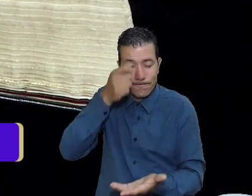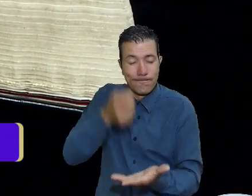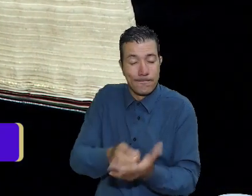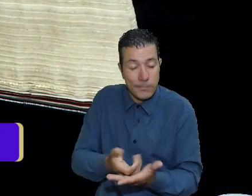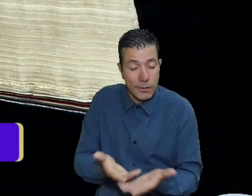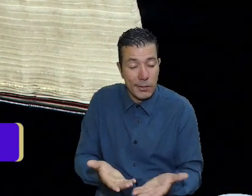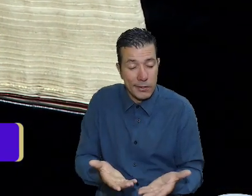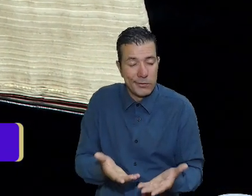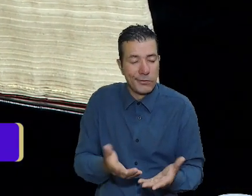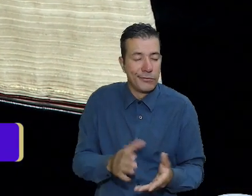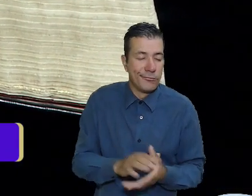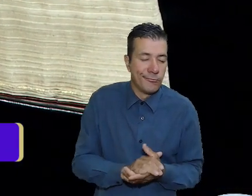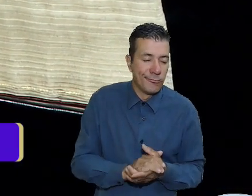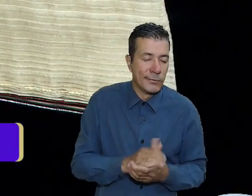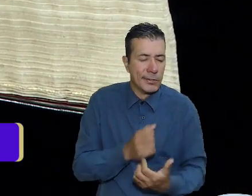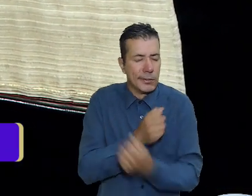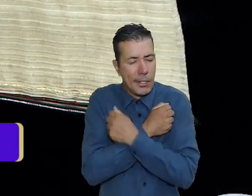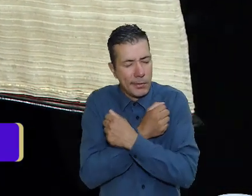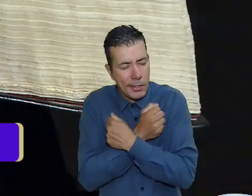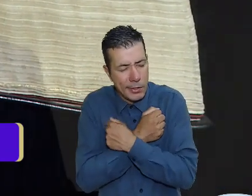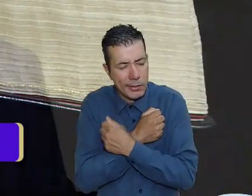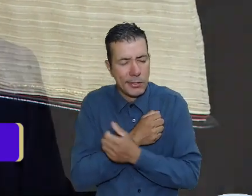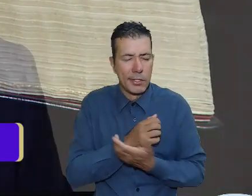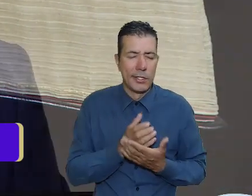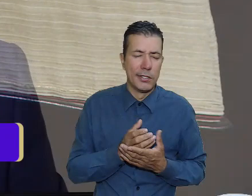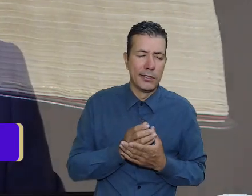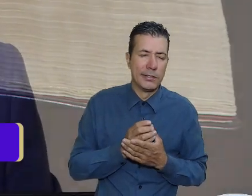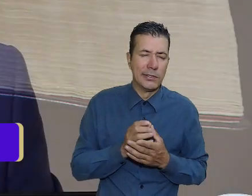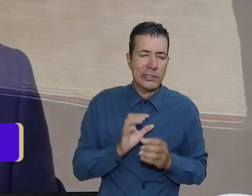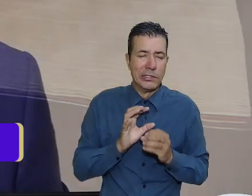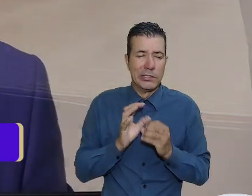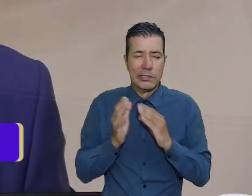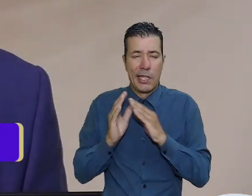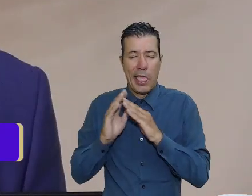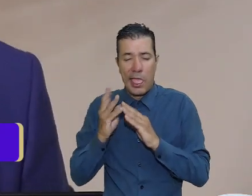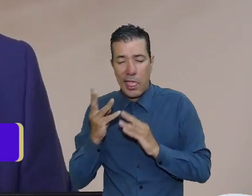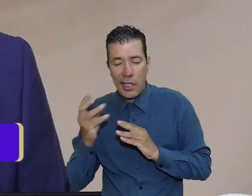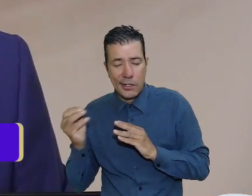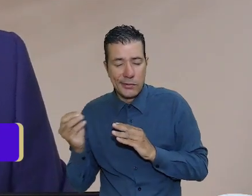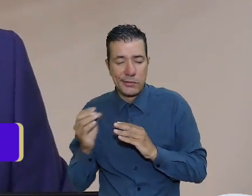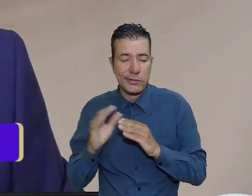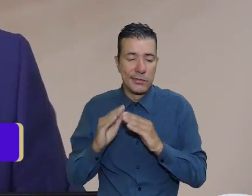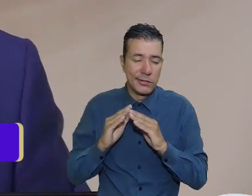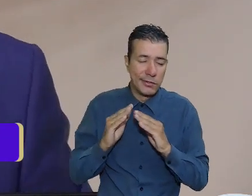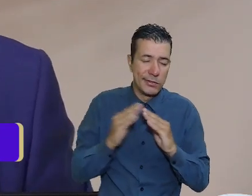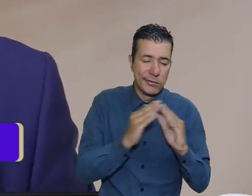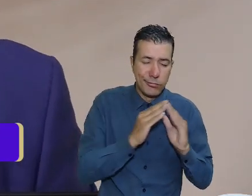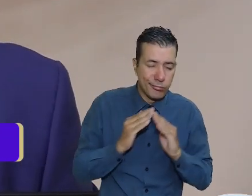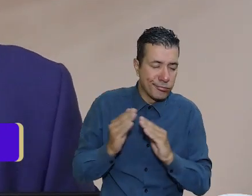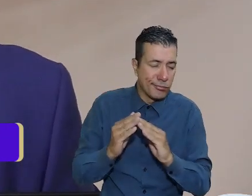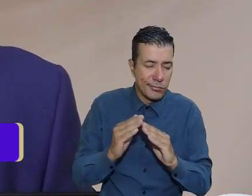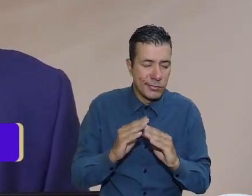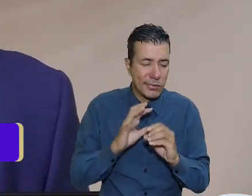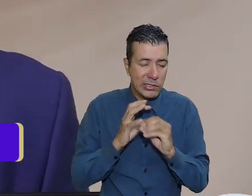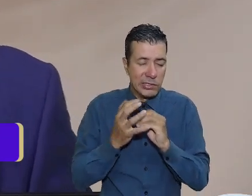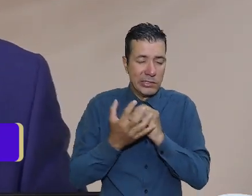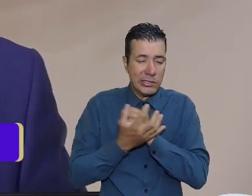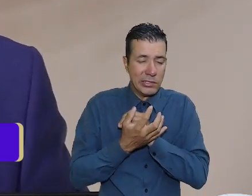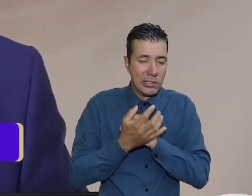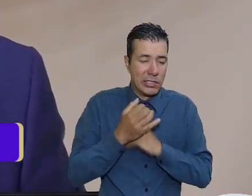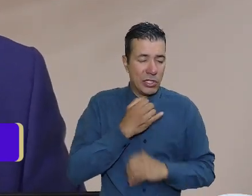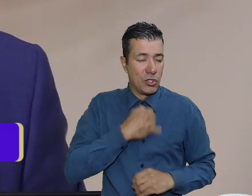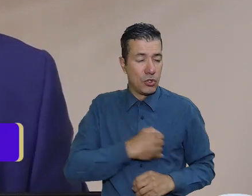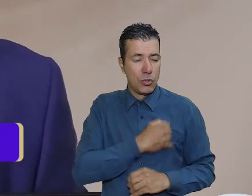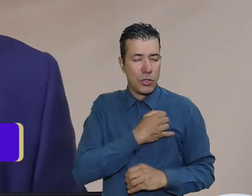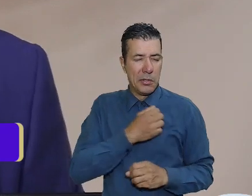sinta amparada, abraçada, mesmo em momentos de quarentena, mesmo no momento de isolamento, assim como João viveu há mais